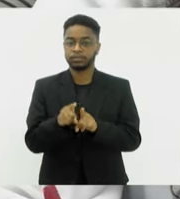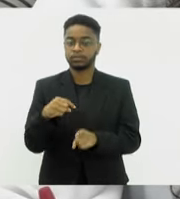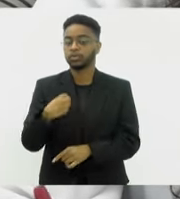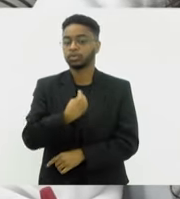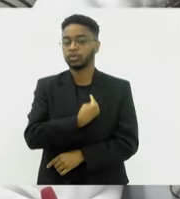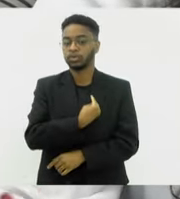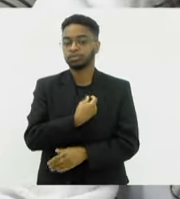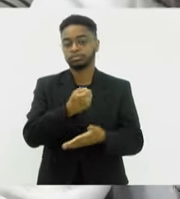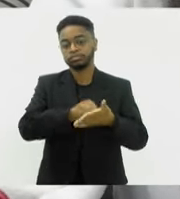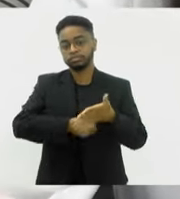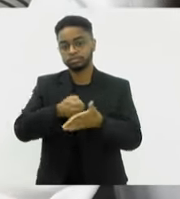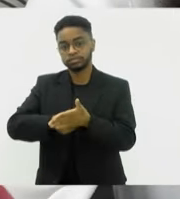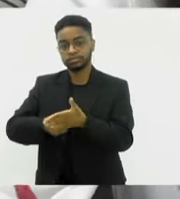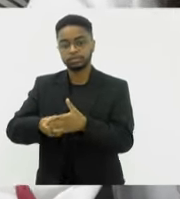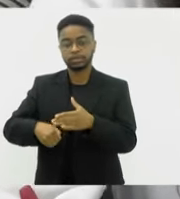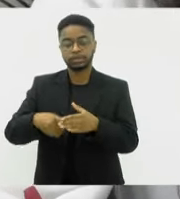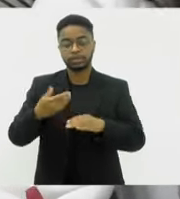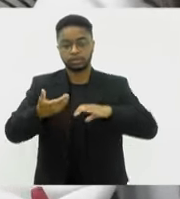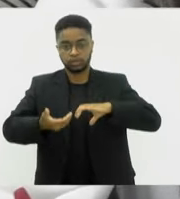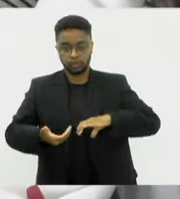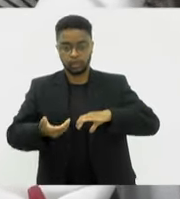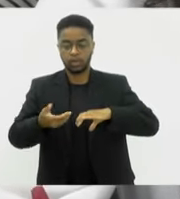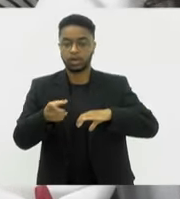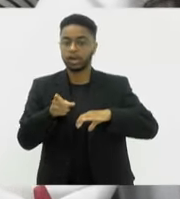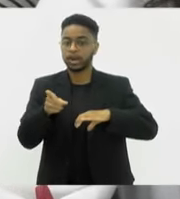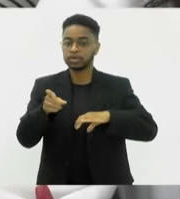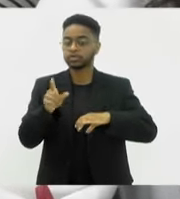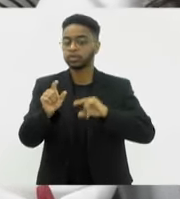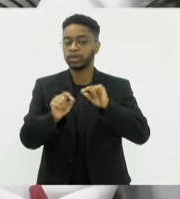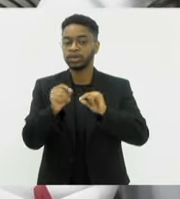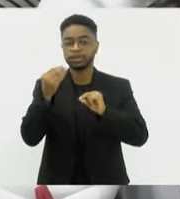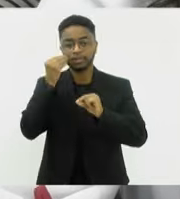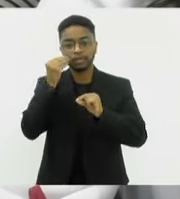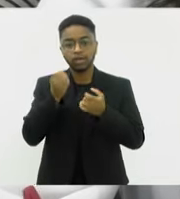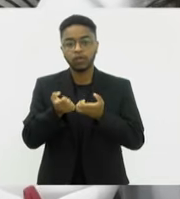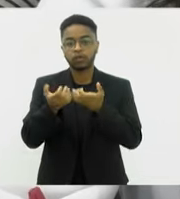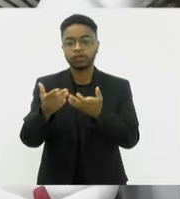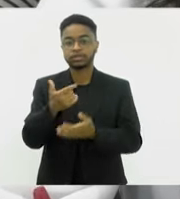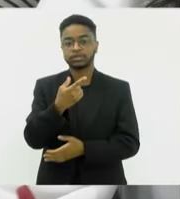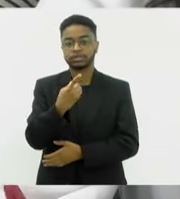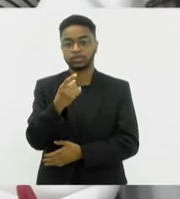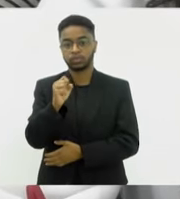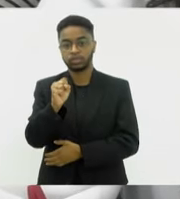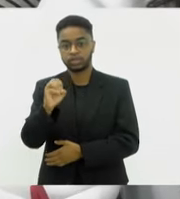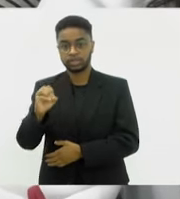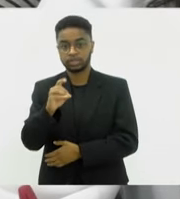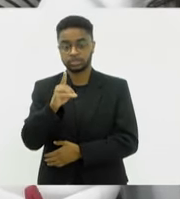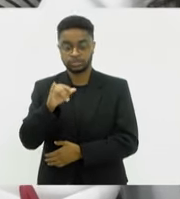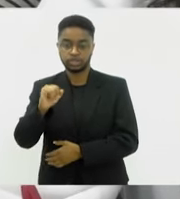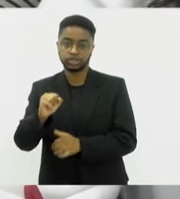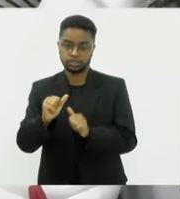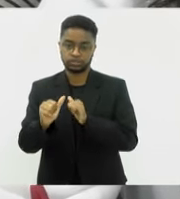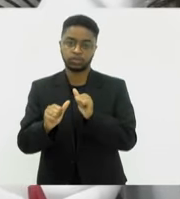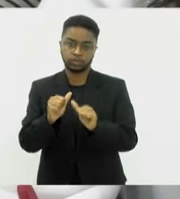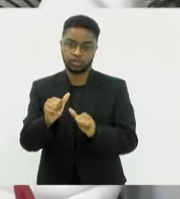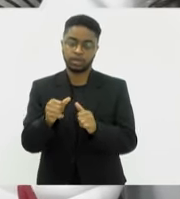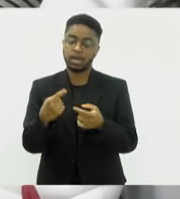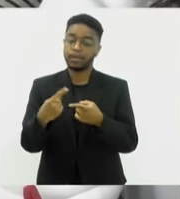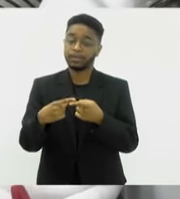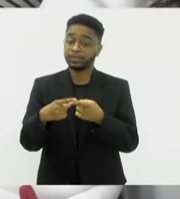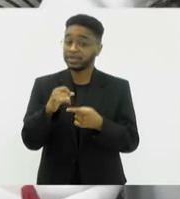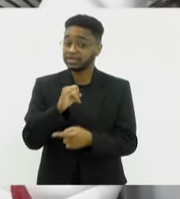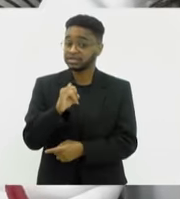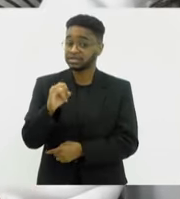tá nessa luta também no Congresso Nacional de 120 dias para transformar em 180 dias. Então, se for para a